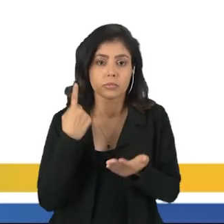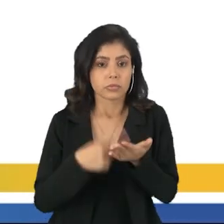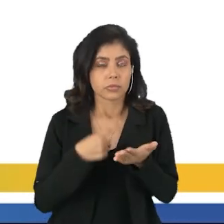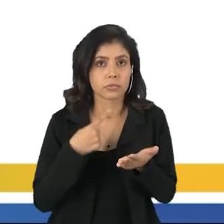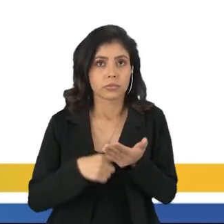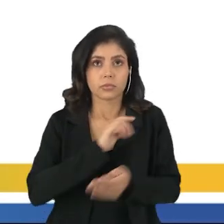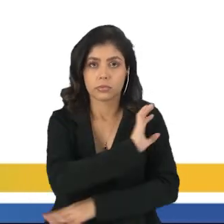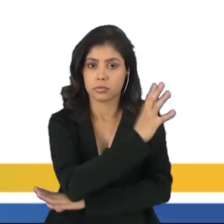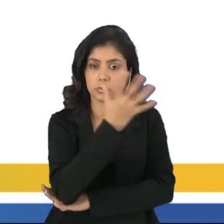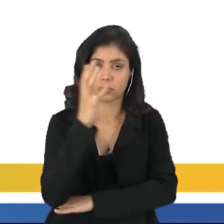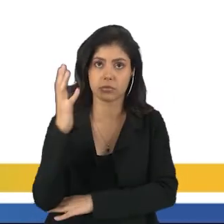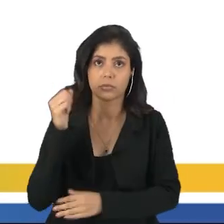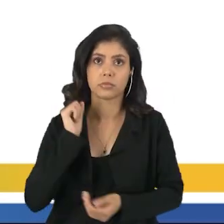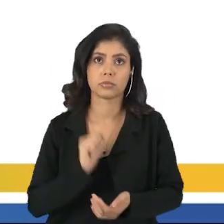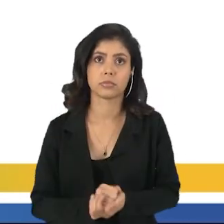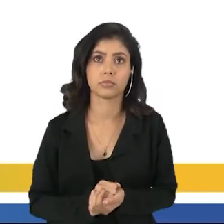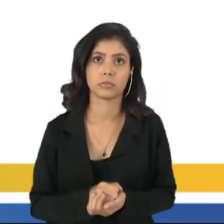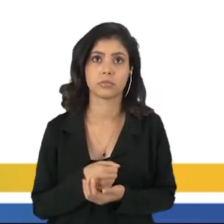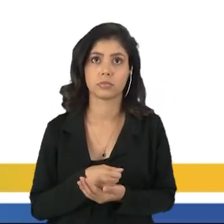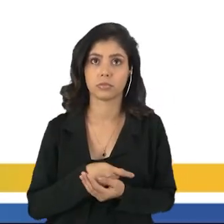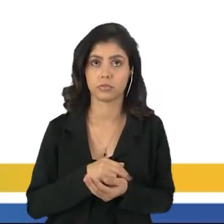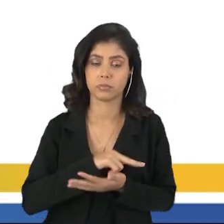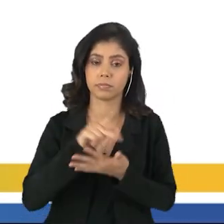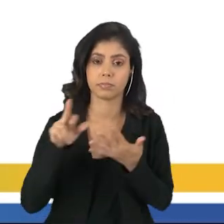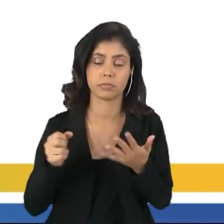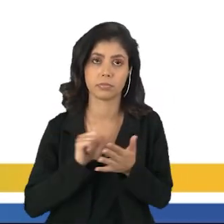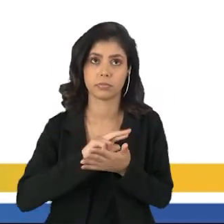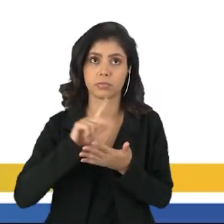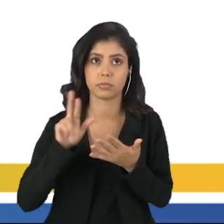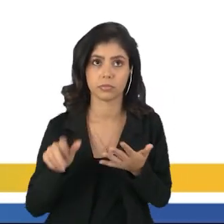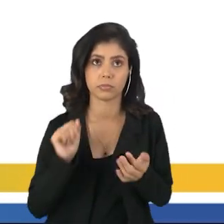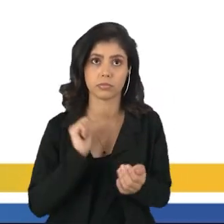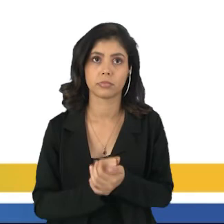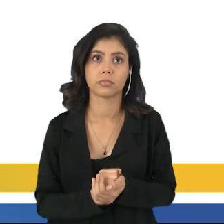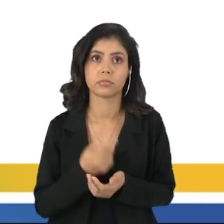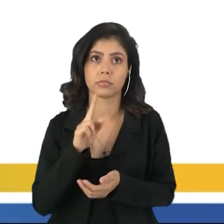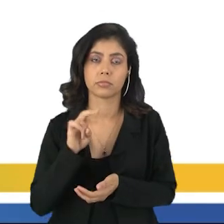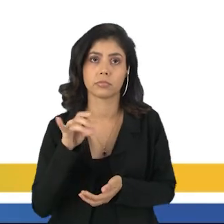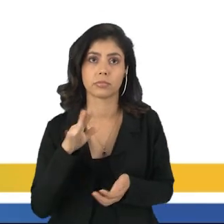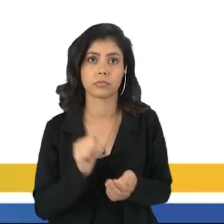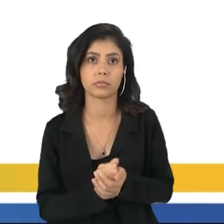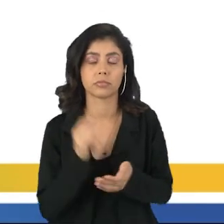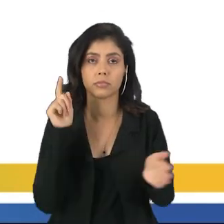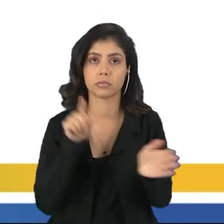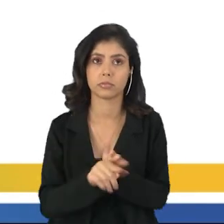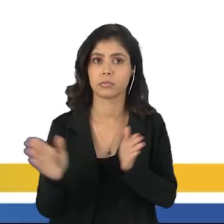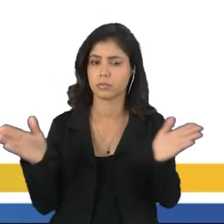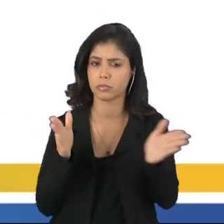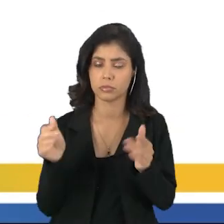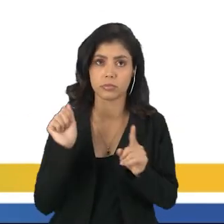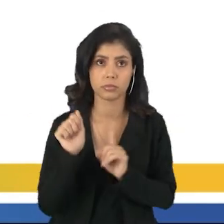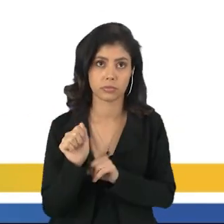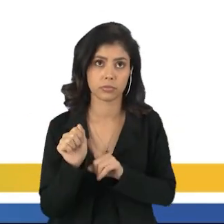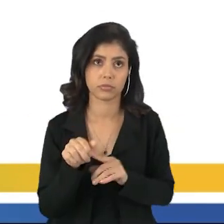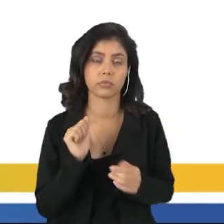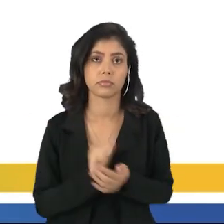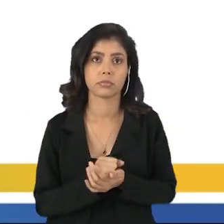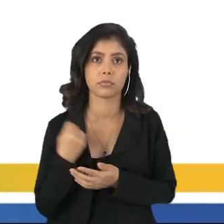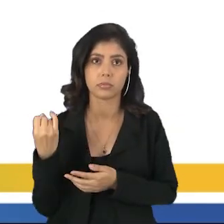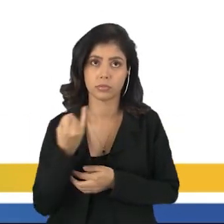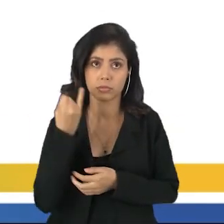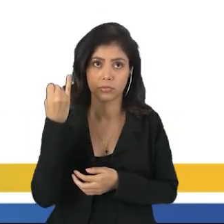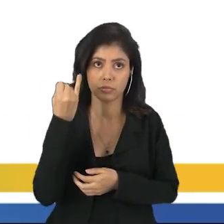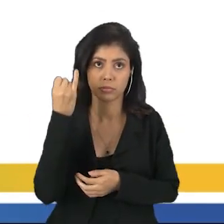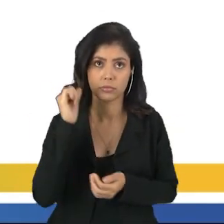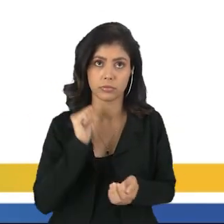da história econômica, do povoamento e das condições naturais bastante diversificadas. O fragmento em